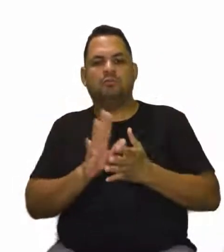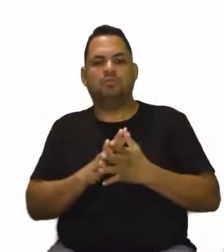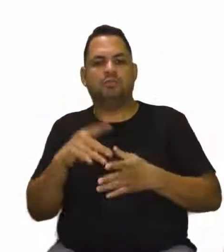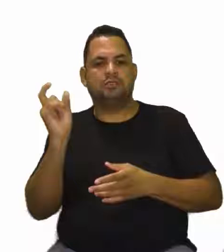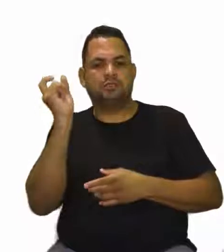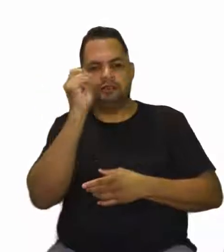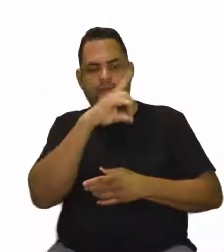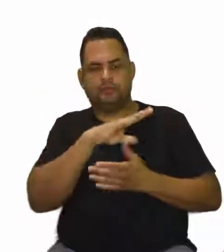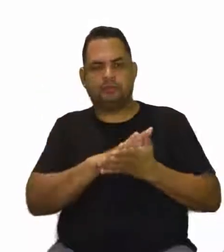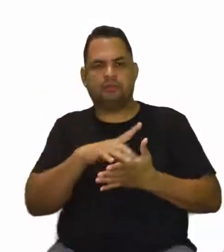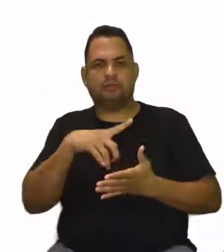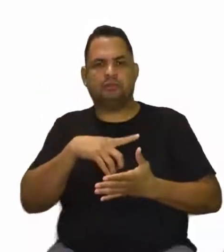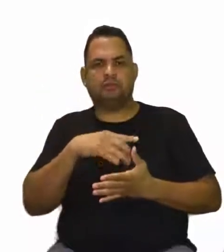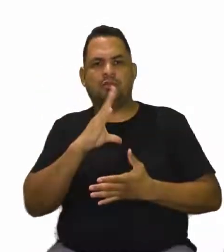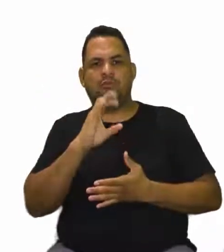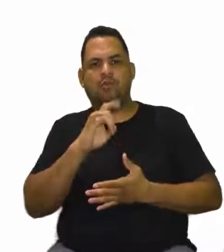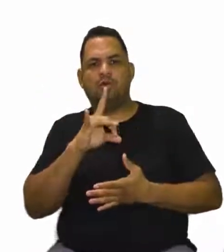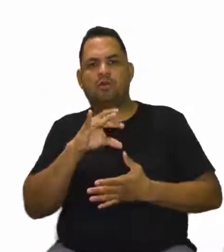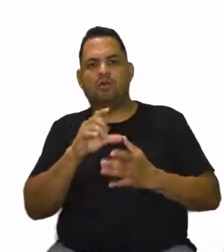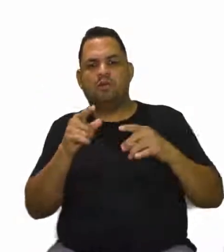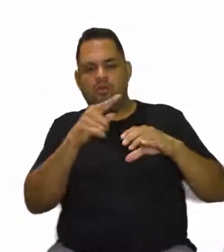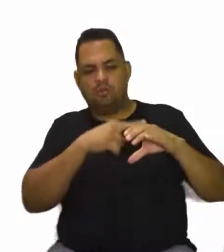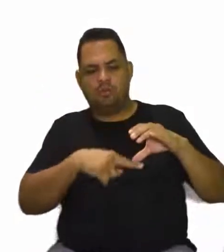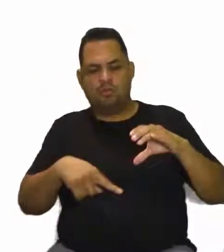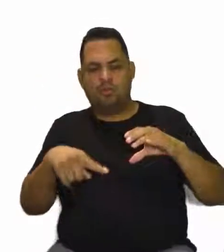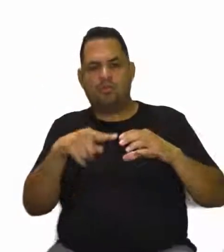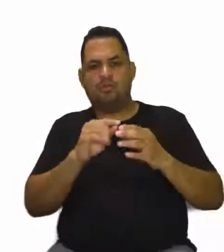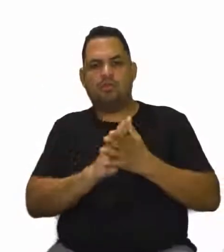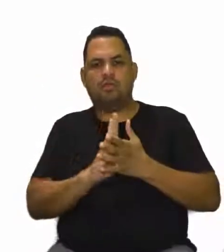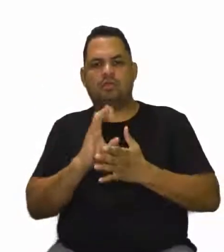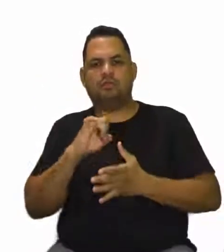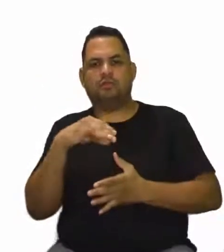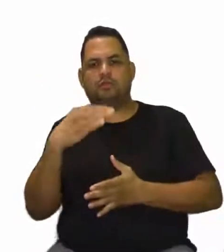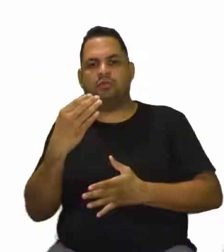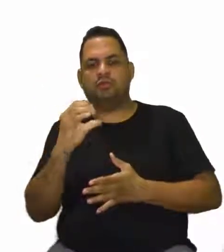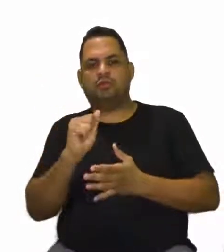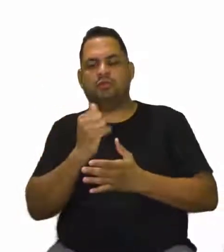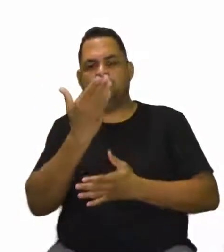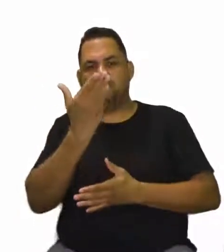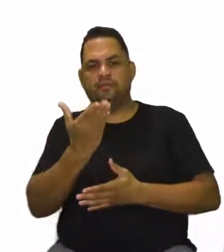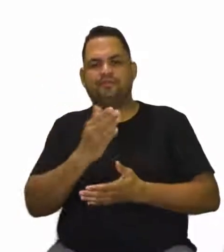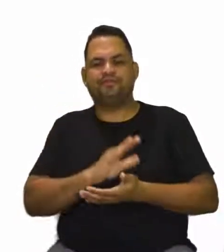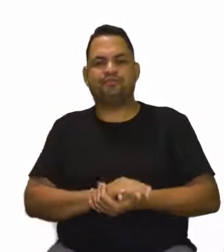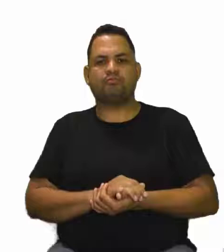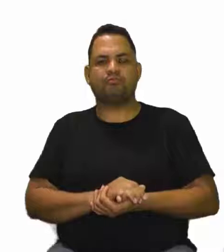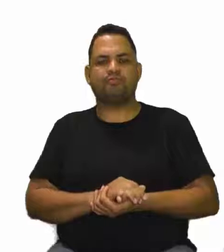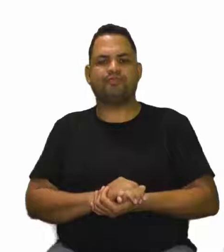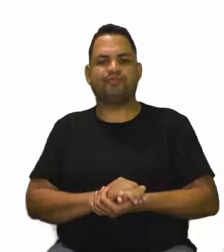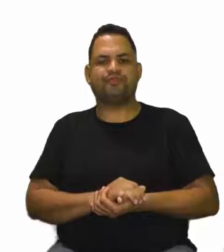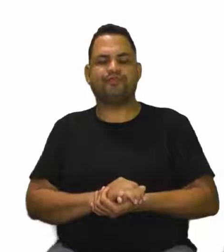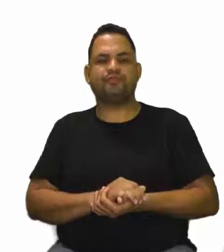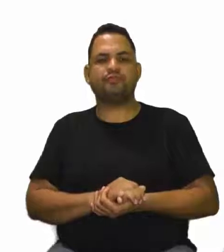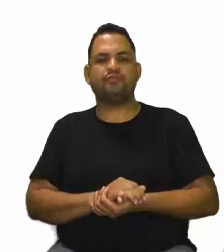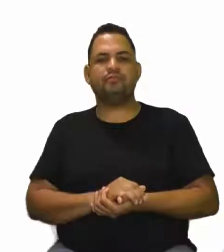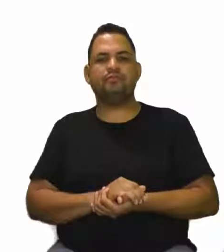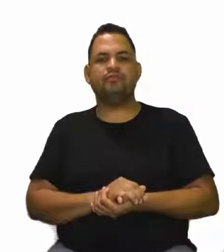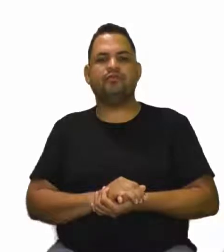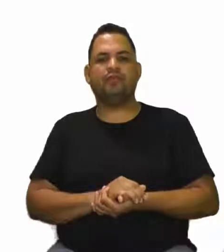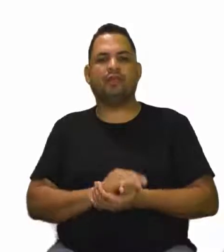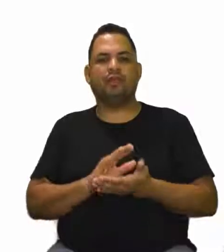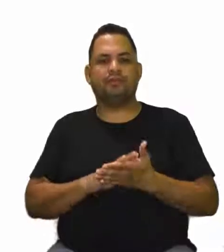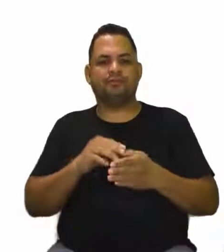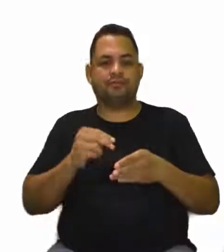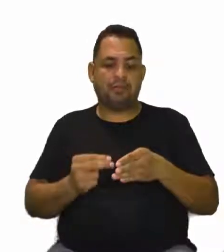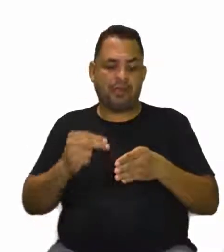Por exemplo, as bolas de fitness, que são as bolas suíças, que são essas daqui, muito comum, as barreiras